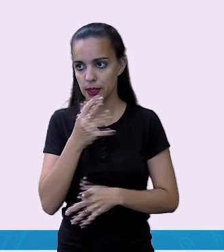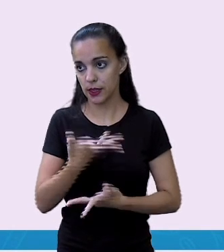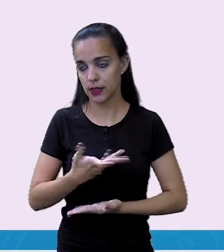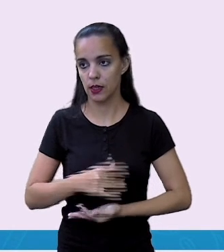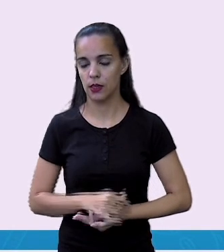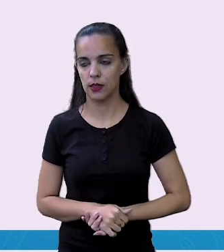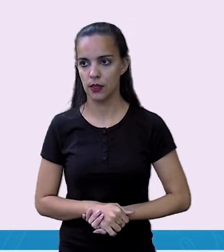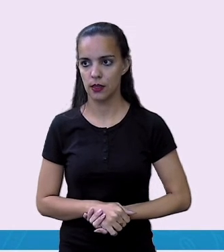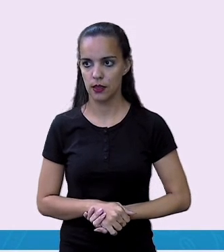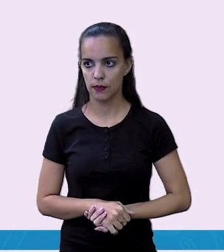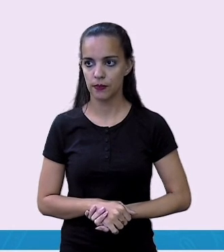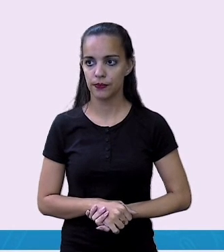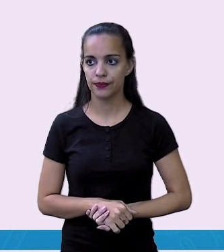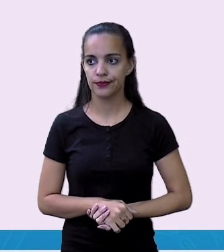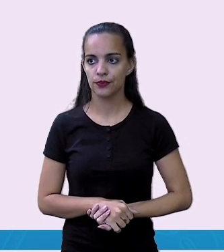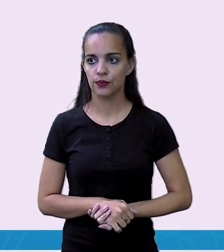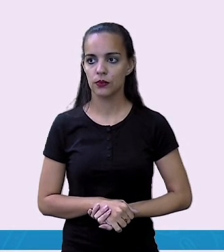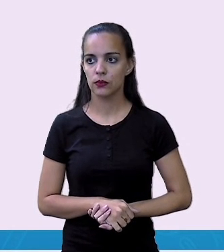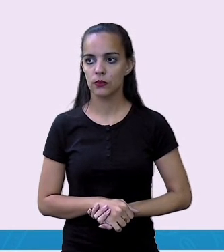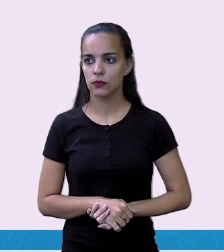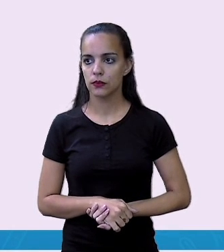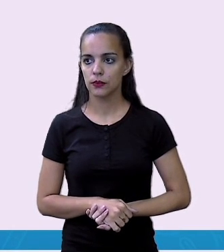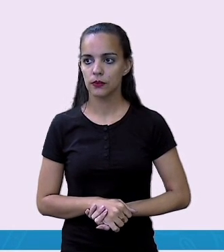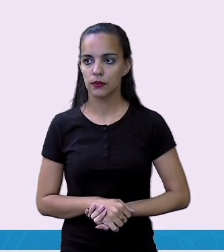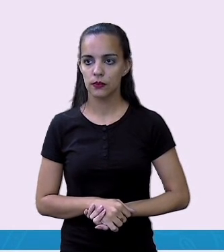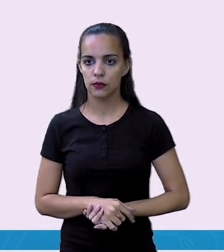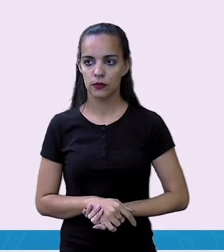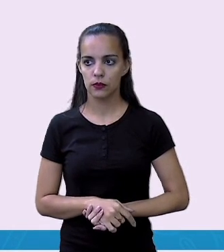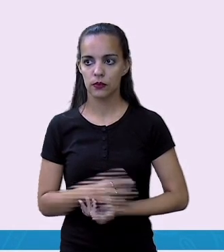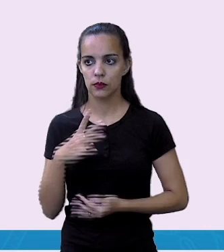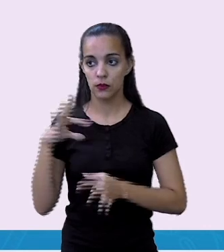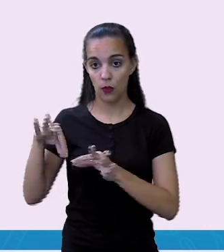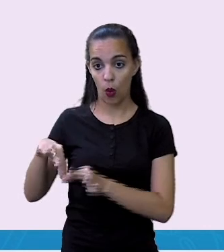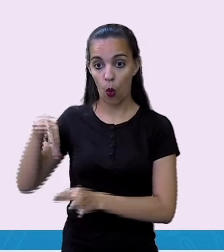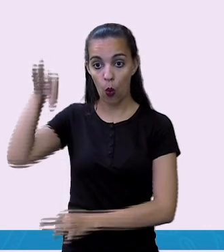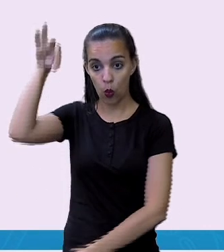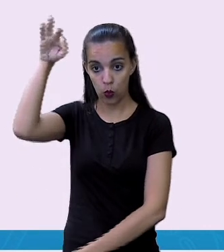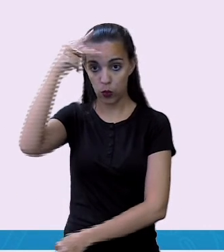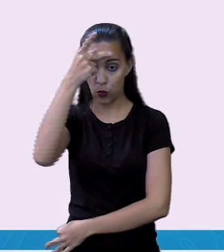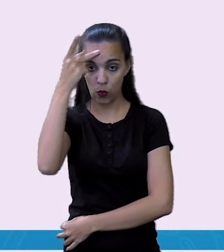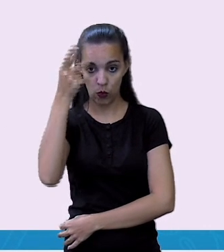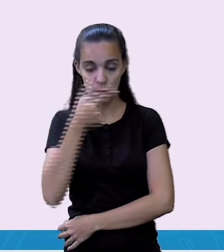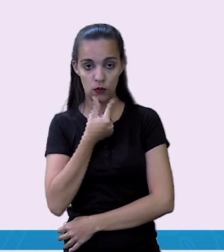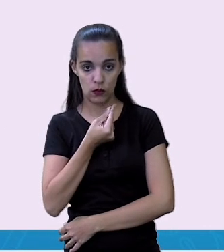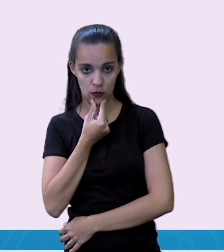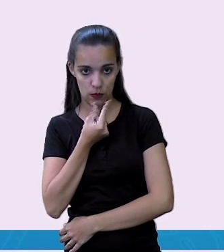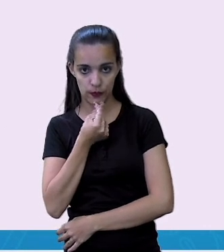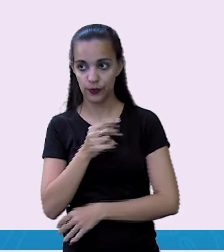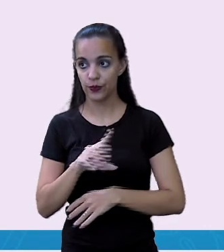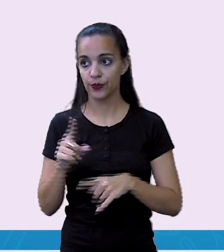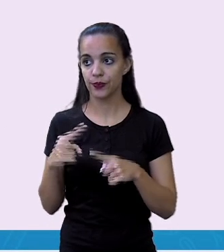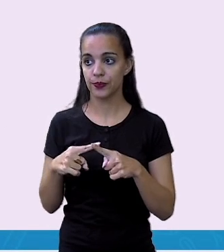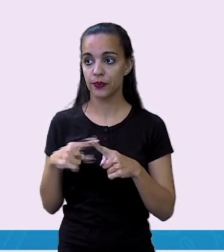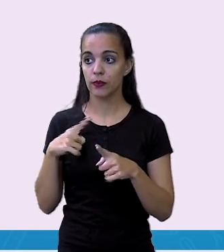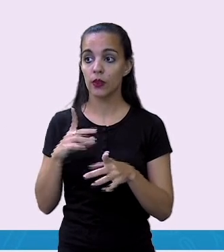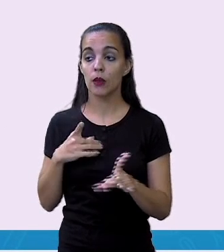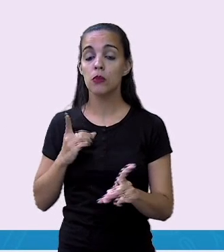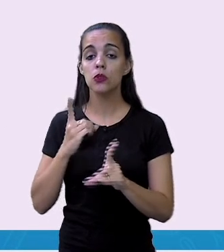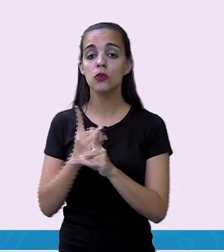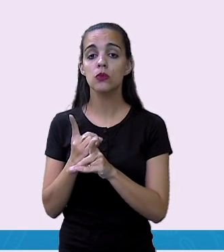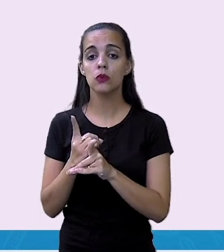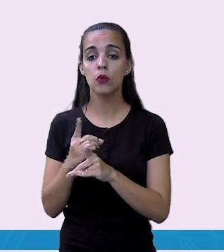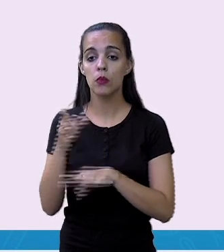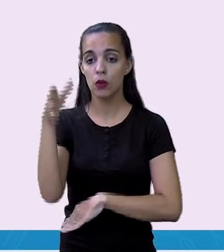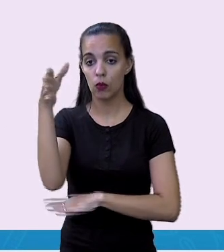o que nós vamos fazer? A minha altura, ou a altura do rapaz, está para a altura